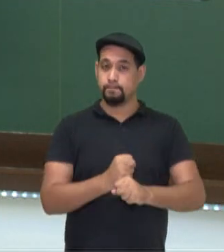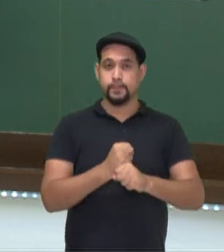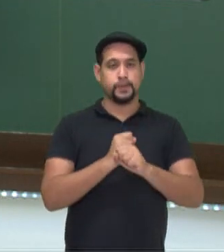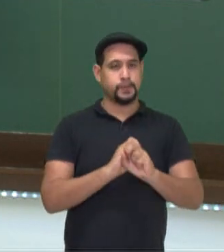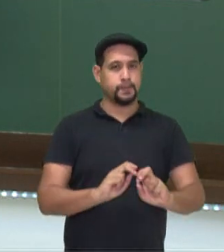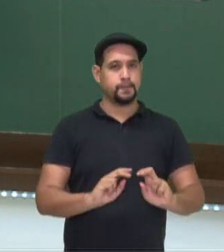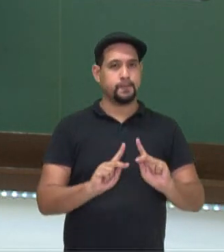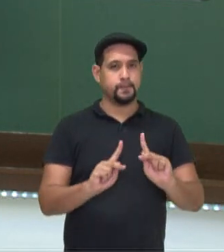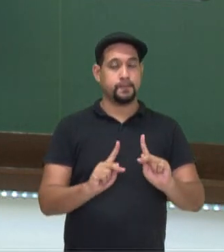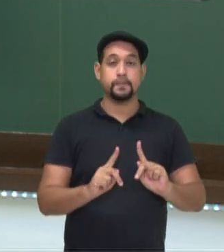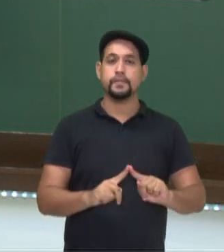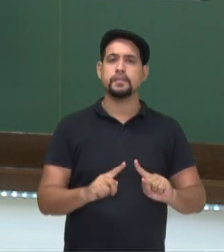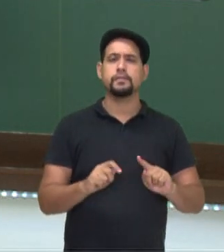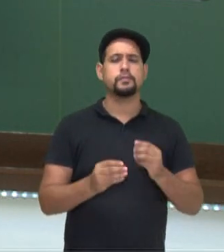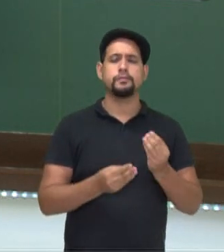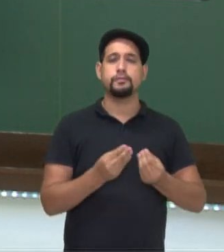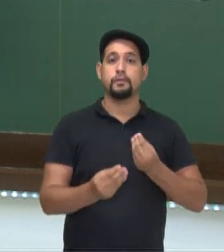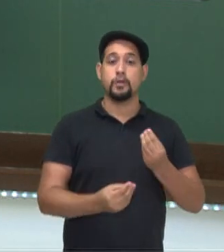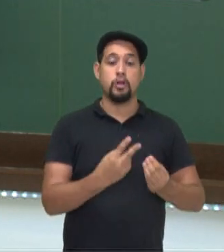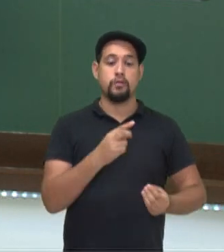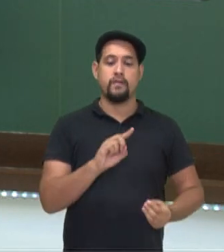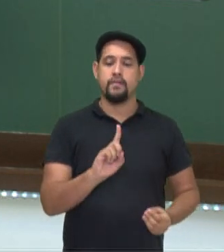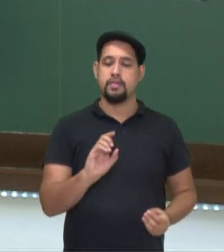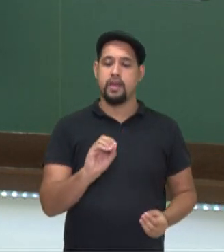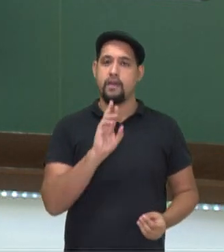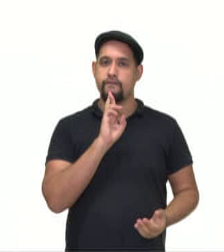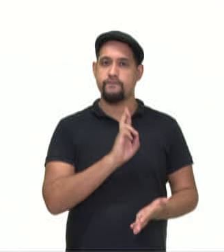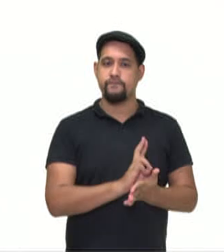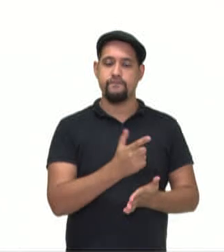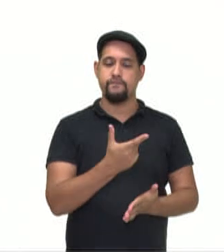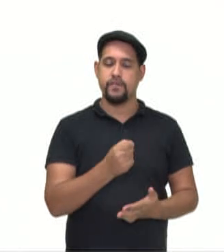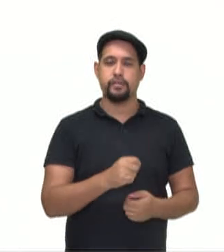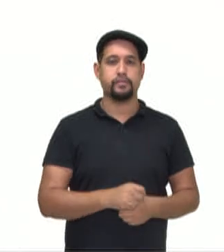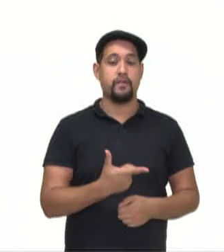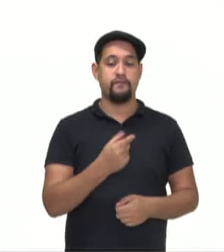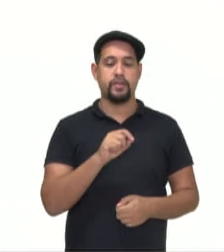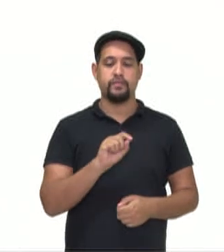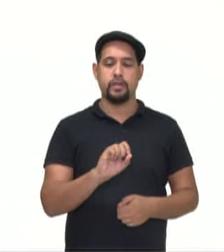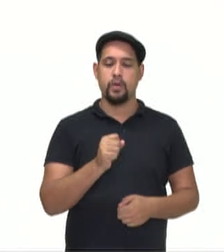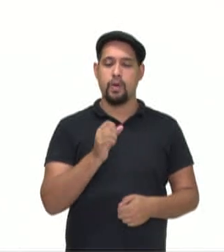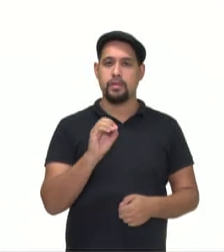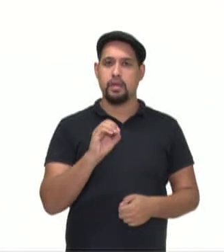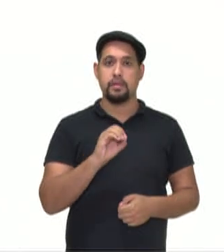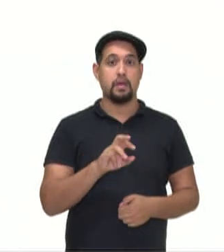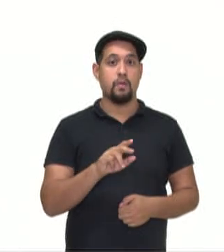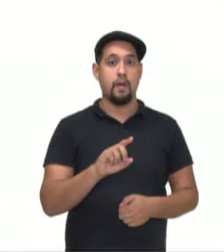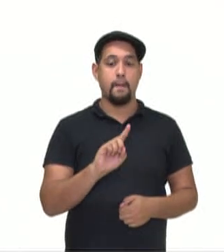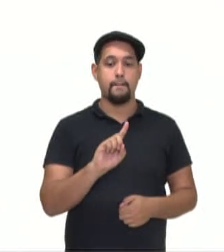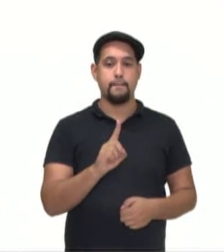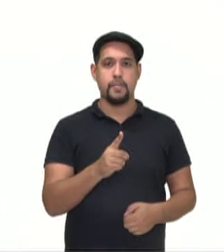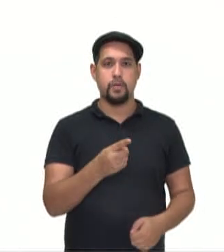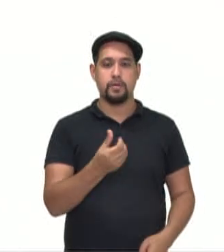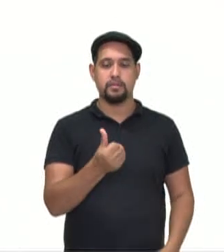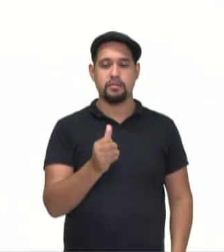Lá dentro. Então, vai ficar assim, 2 vezes 10 é 20, e 20 vezes 80 é